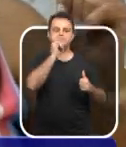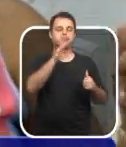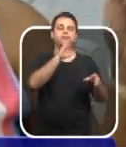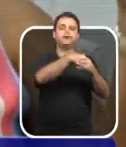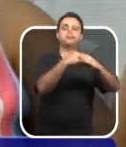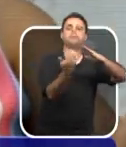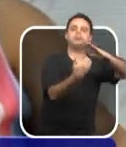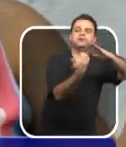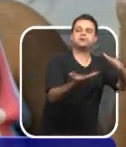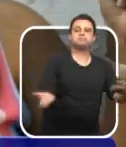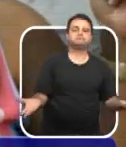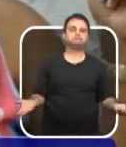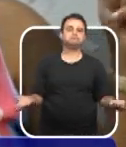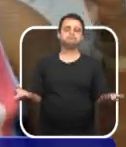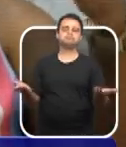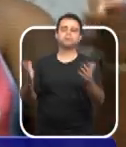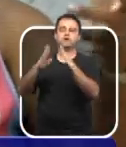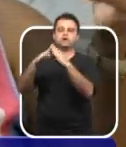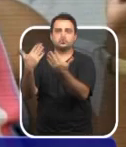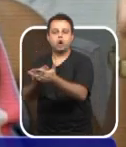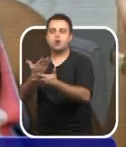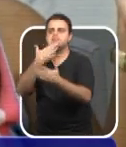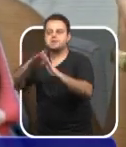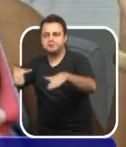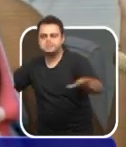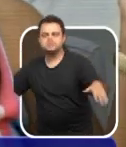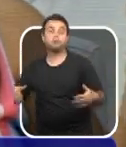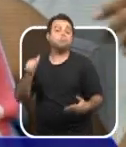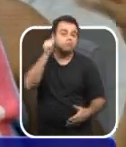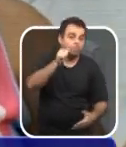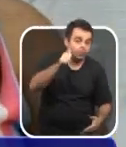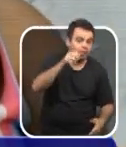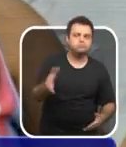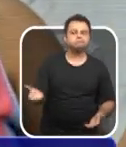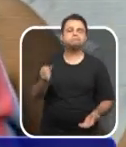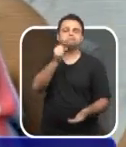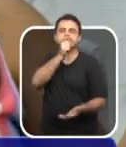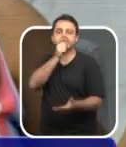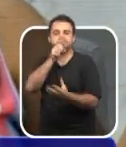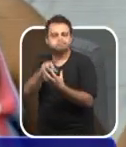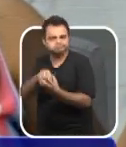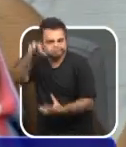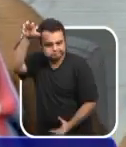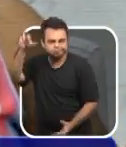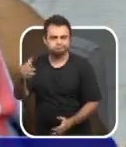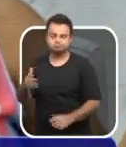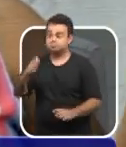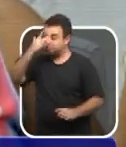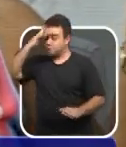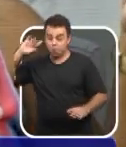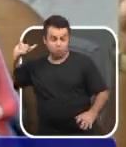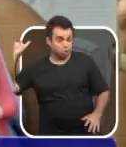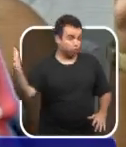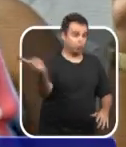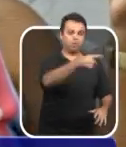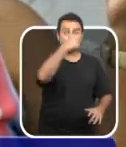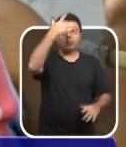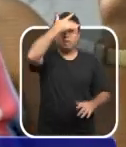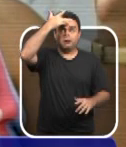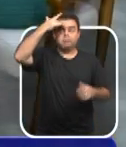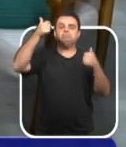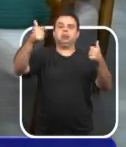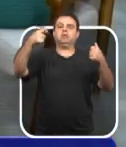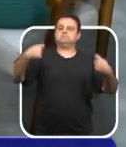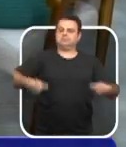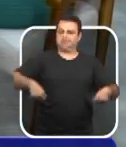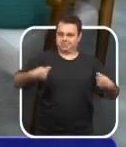trabalhador, da mulher que está em casa, da criança que está na escola, do idoso. Né? Então, todos nós precisamos de saúde mental. E